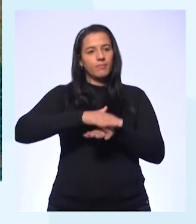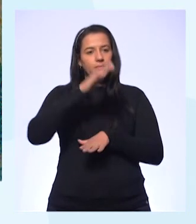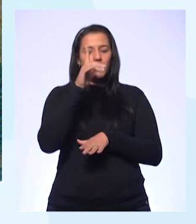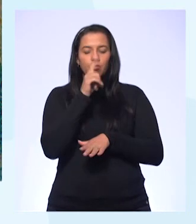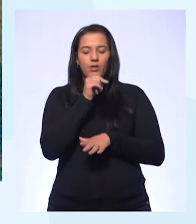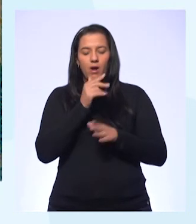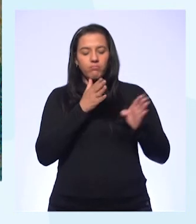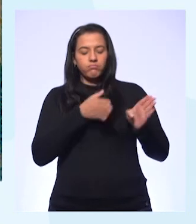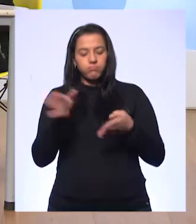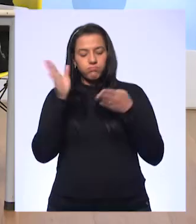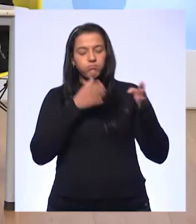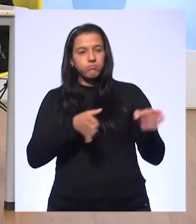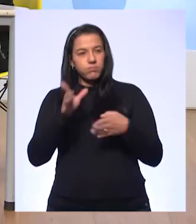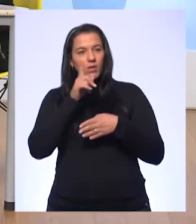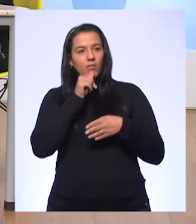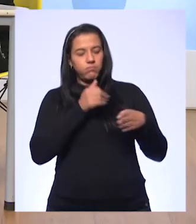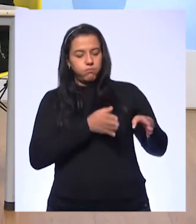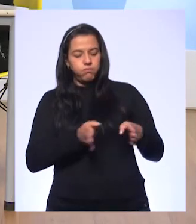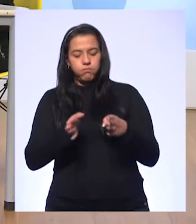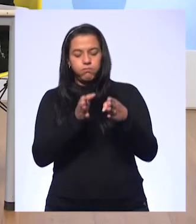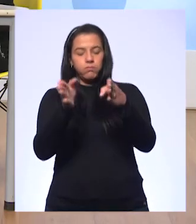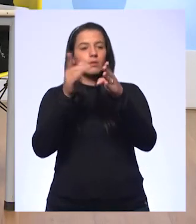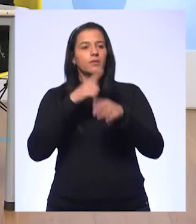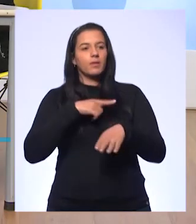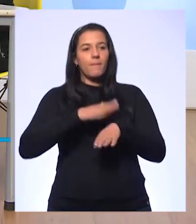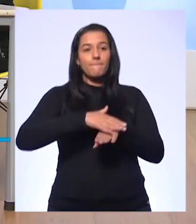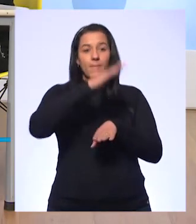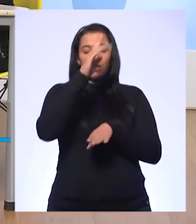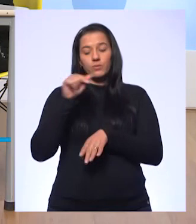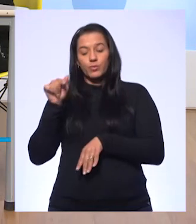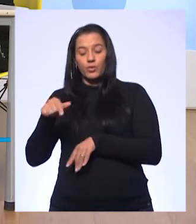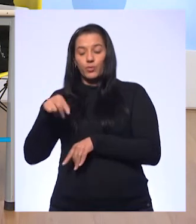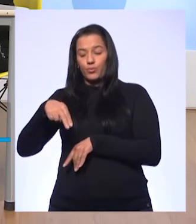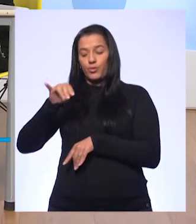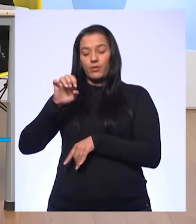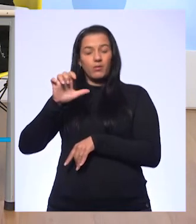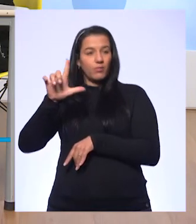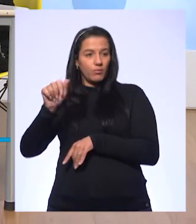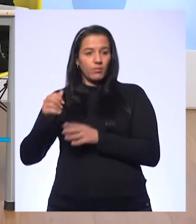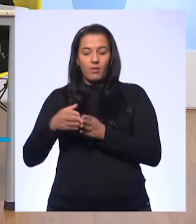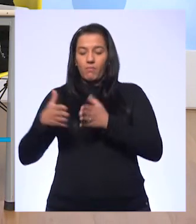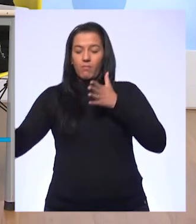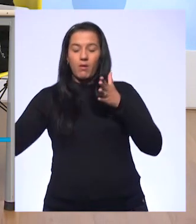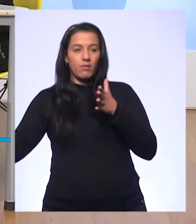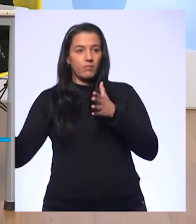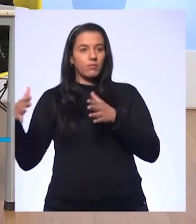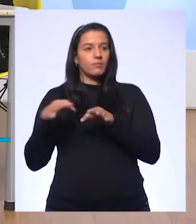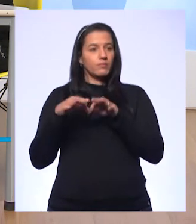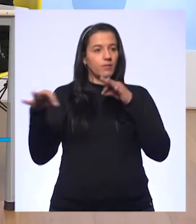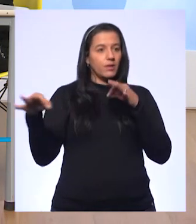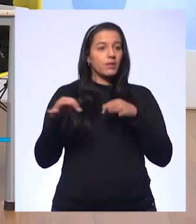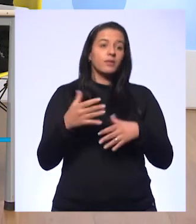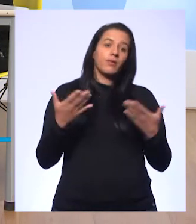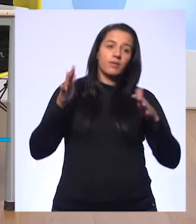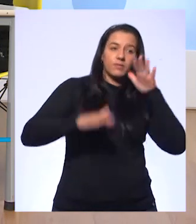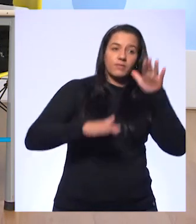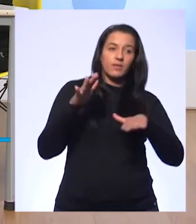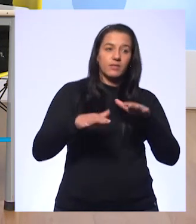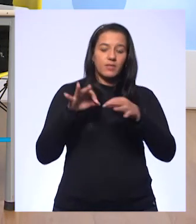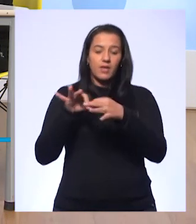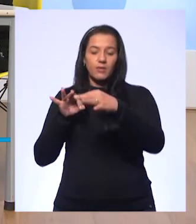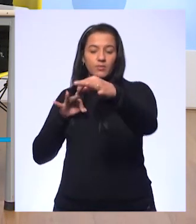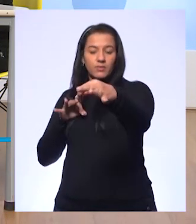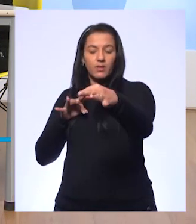volume de água que o próprio Rio Nilo, que é mais extenso. Então, precisa ver o que é mais importante, se o rio que é